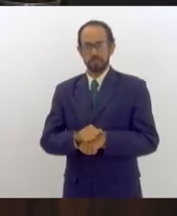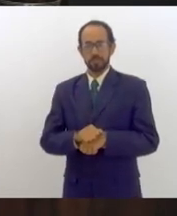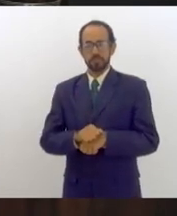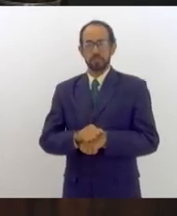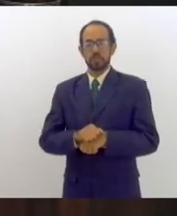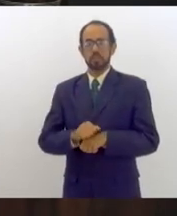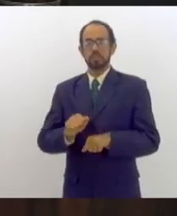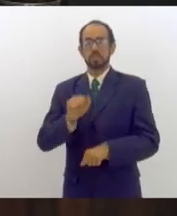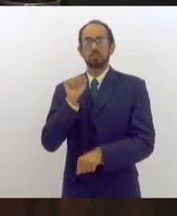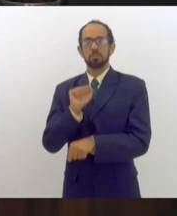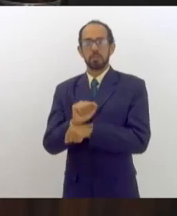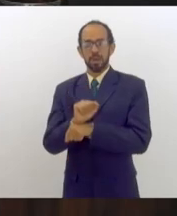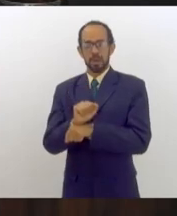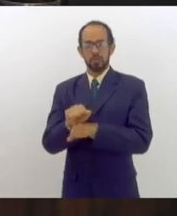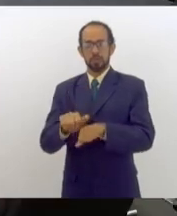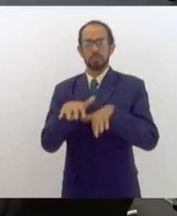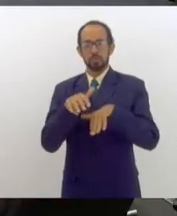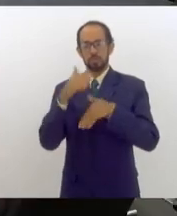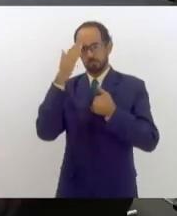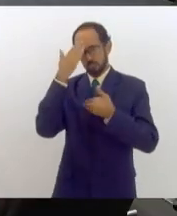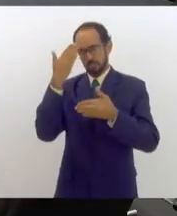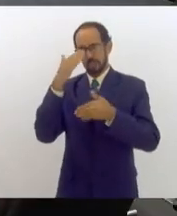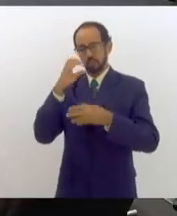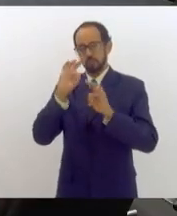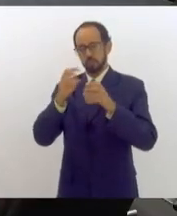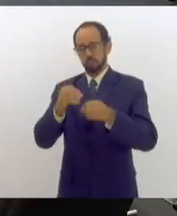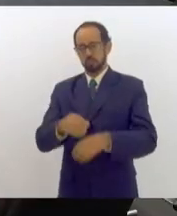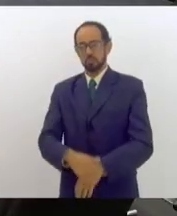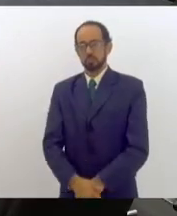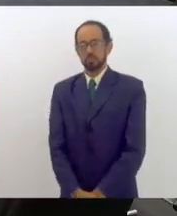suspensa sessão obrigada a todos